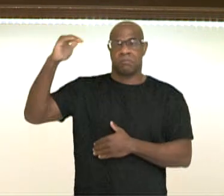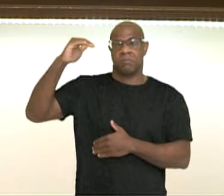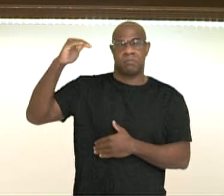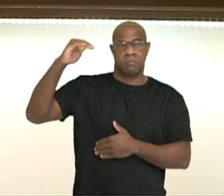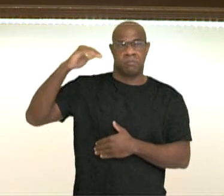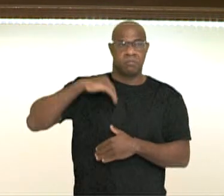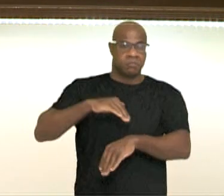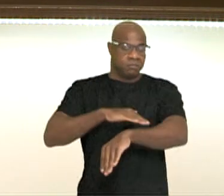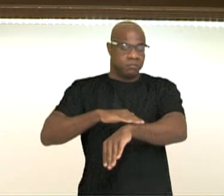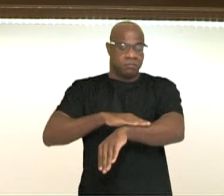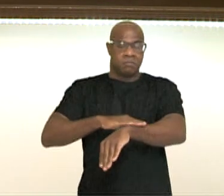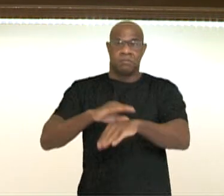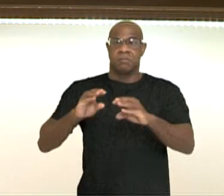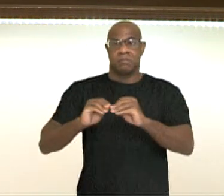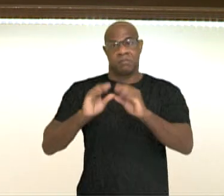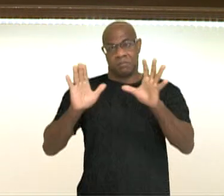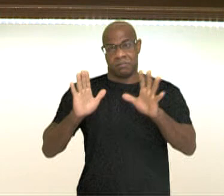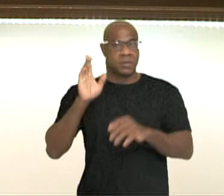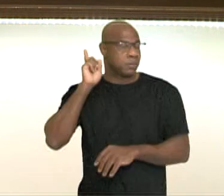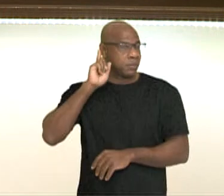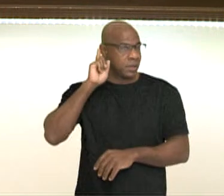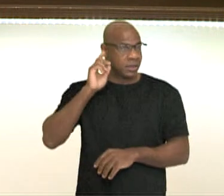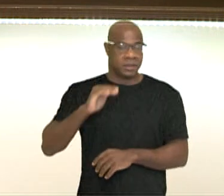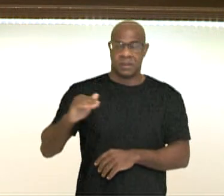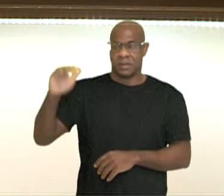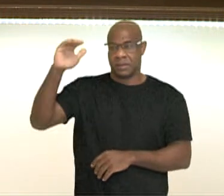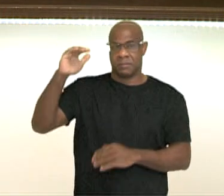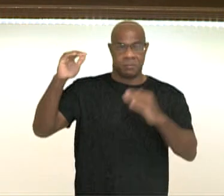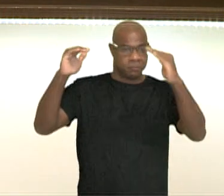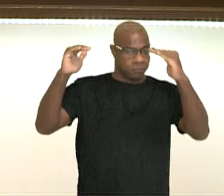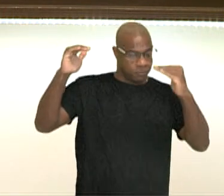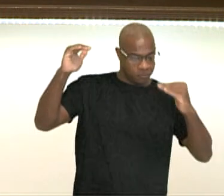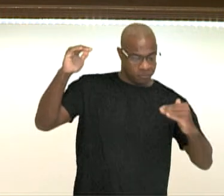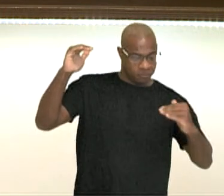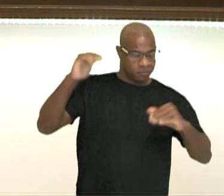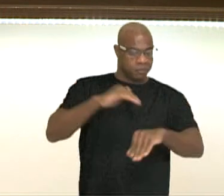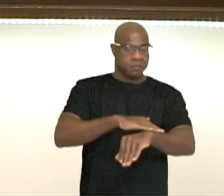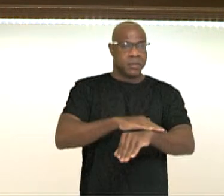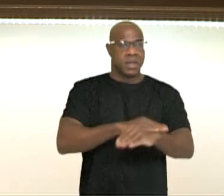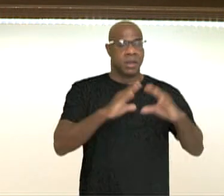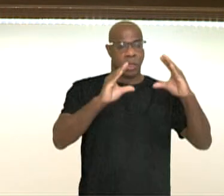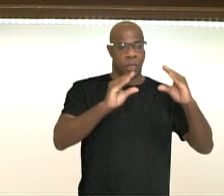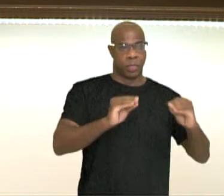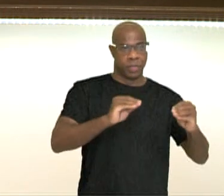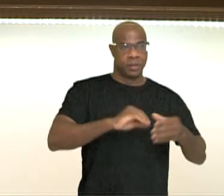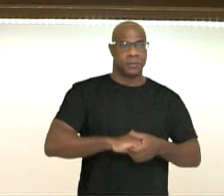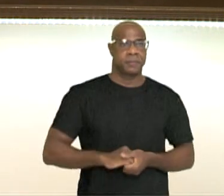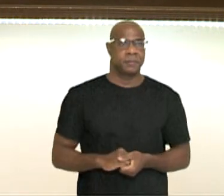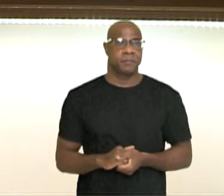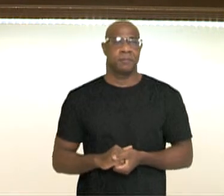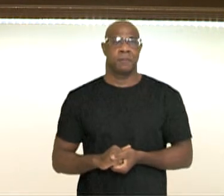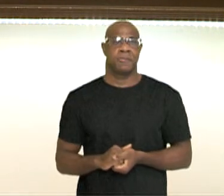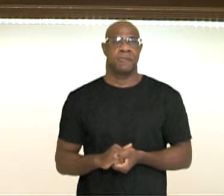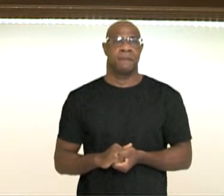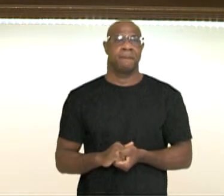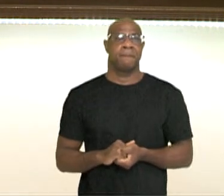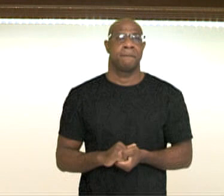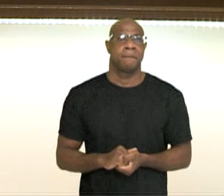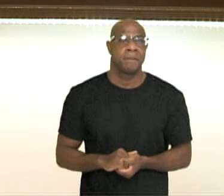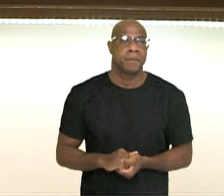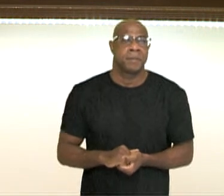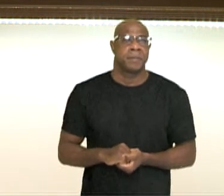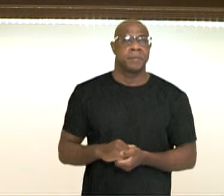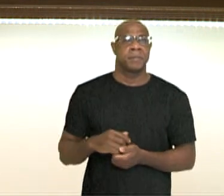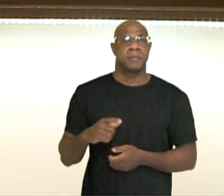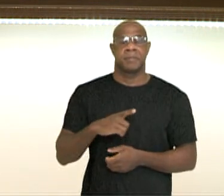pele mais clara, e as pessoas que estão em cargos mais baixos são as pessoas de pele mais escuras, ou então não europeus, como os indígenas. A gente